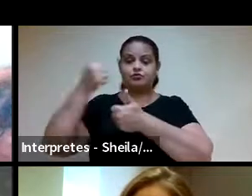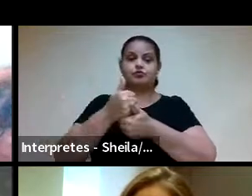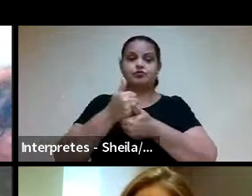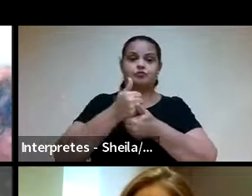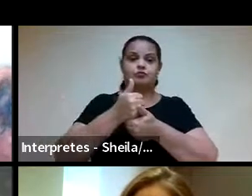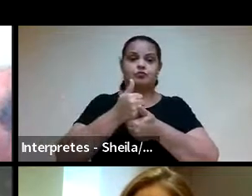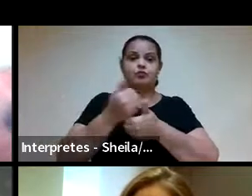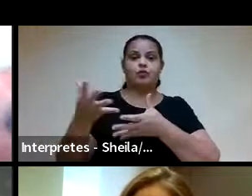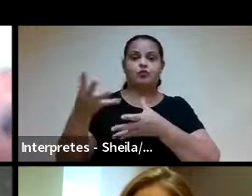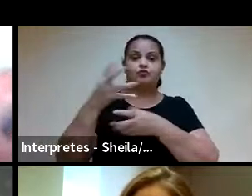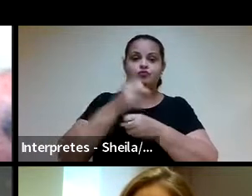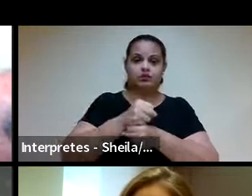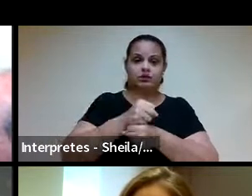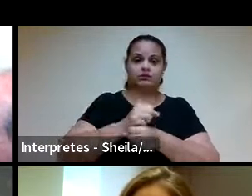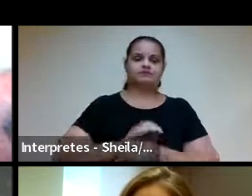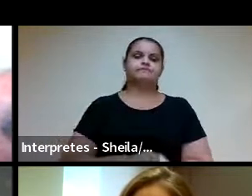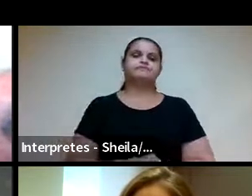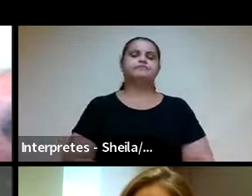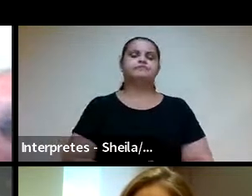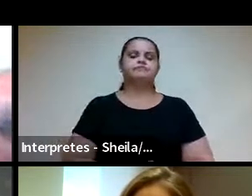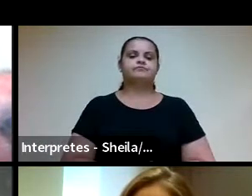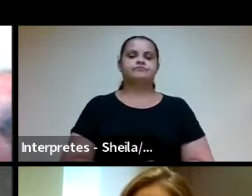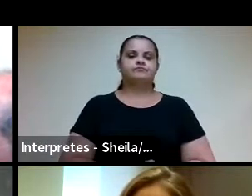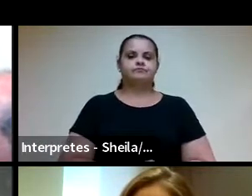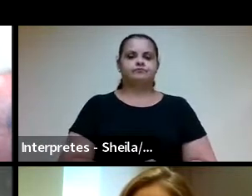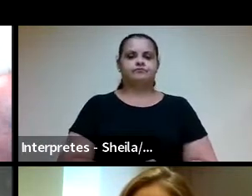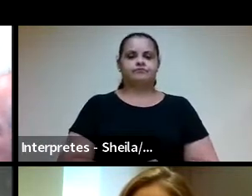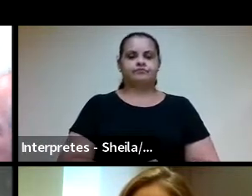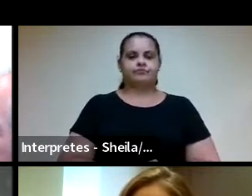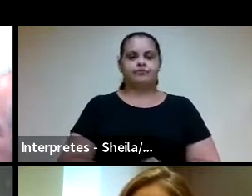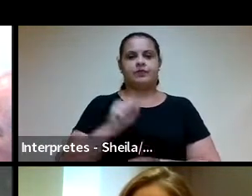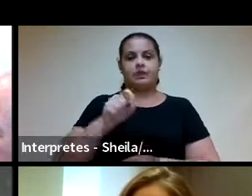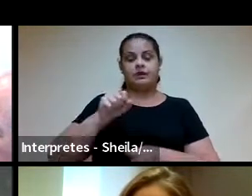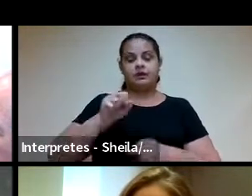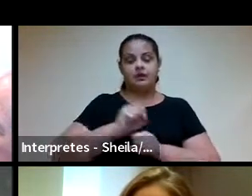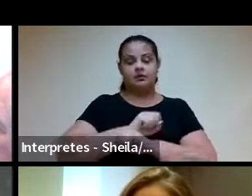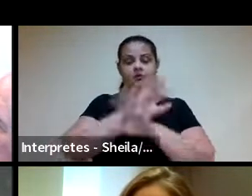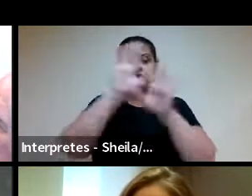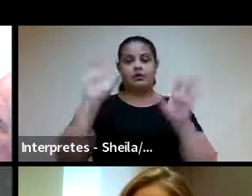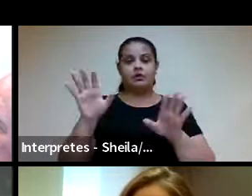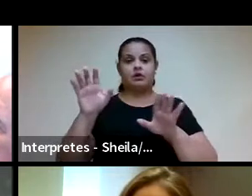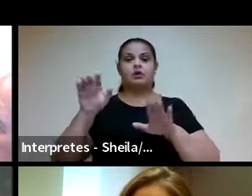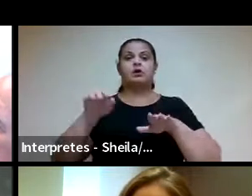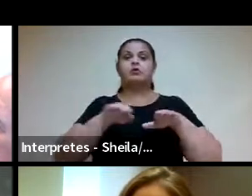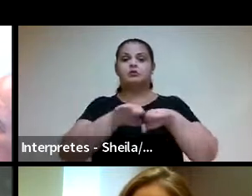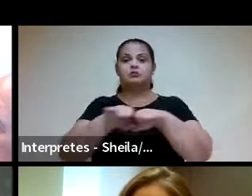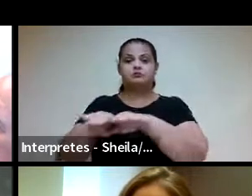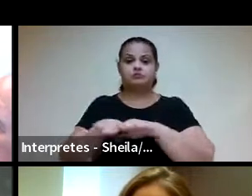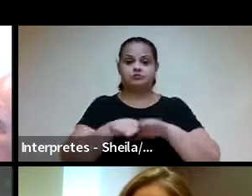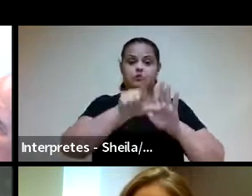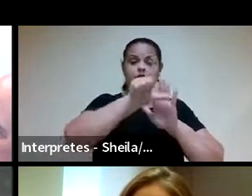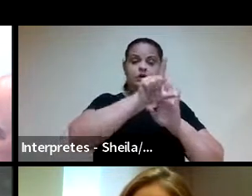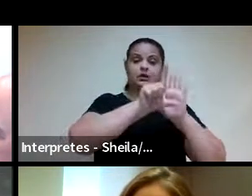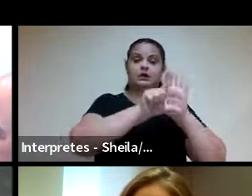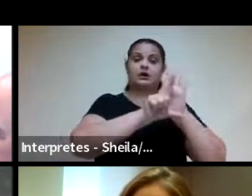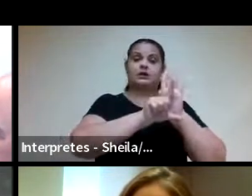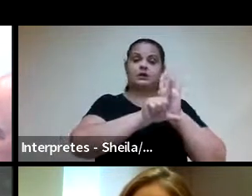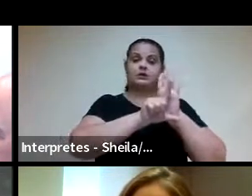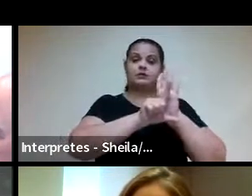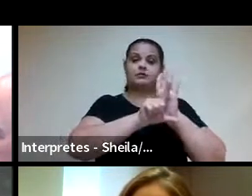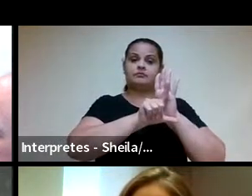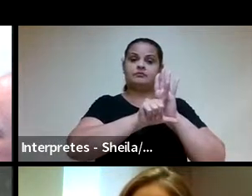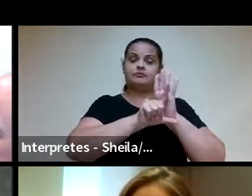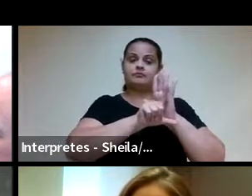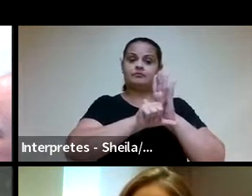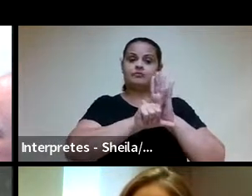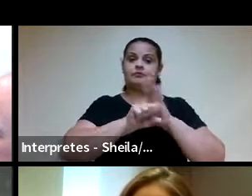essa discussão moral. Não, existe uma clareza solar na legislação, na Constituição Federal, que diz que